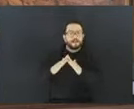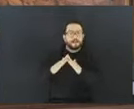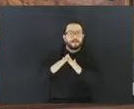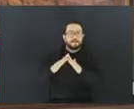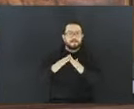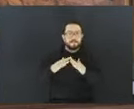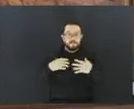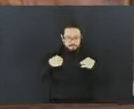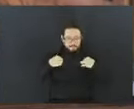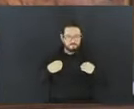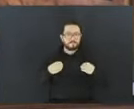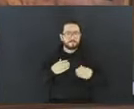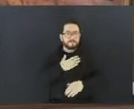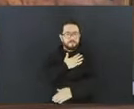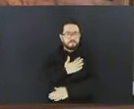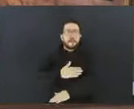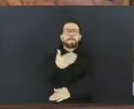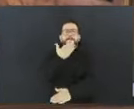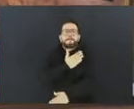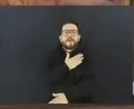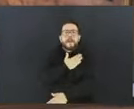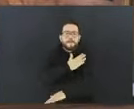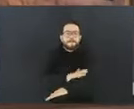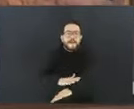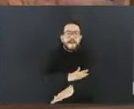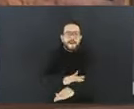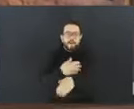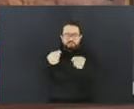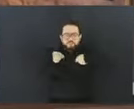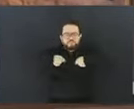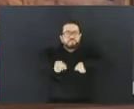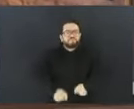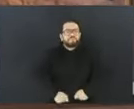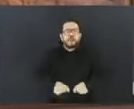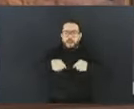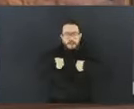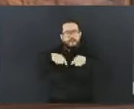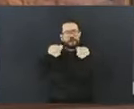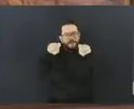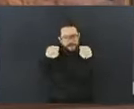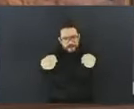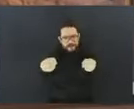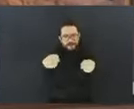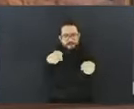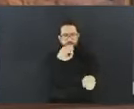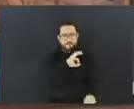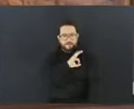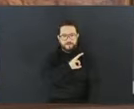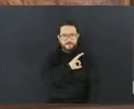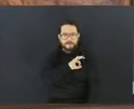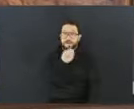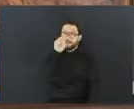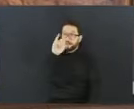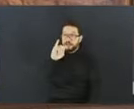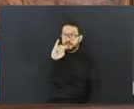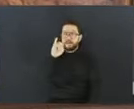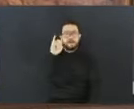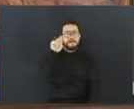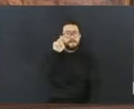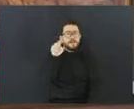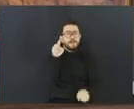pele. Defendo com unhas e dentes. Se mil vezes eu pudesse, mil vezes